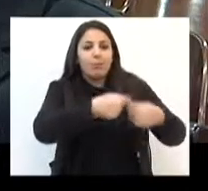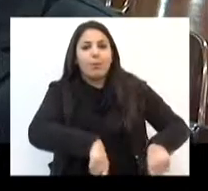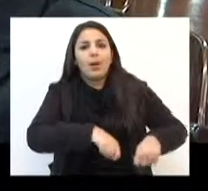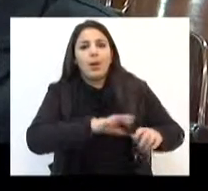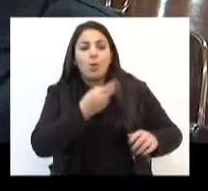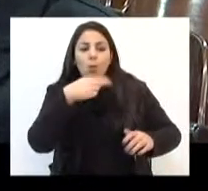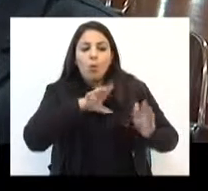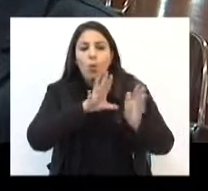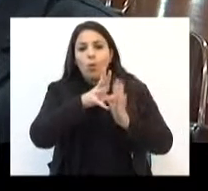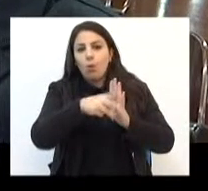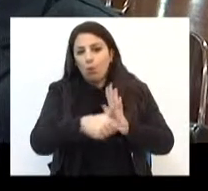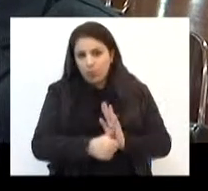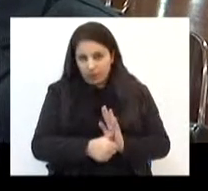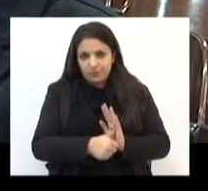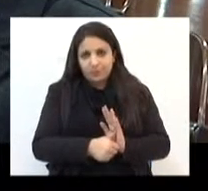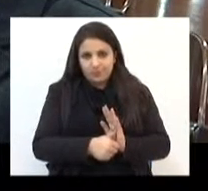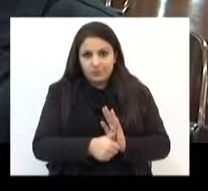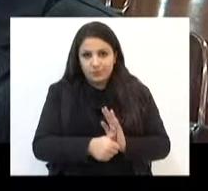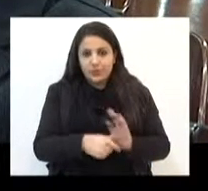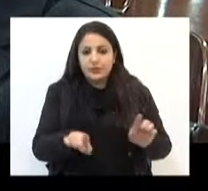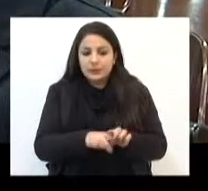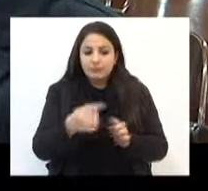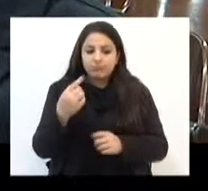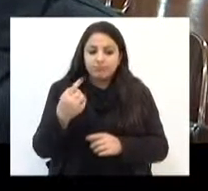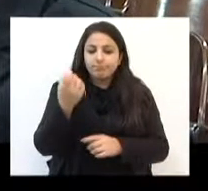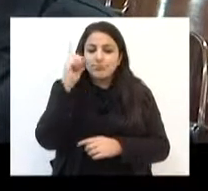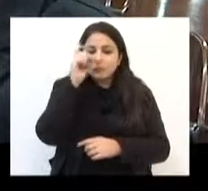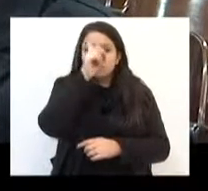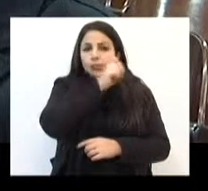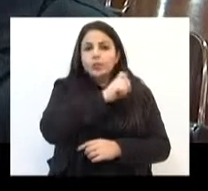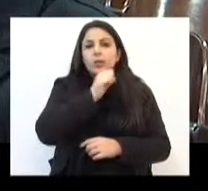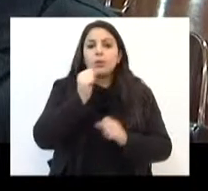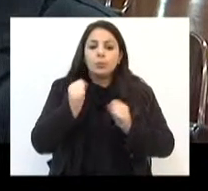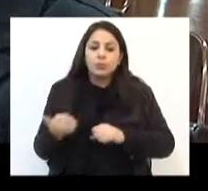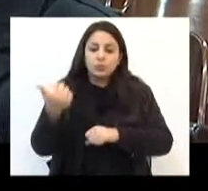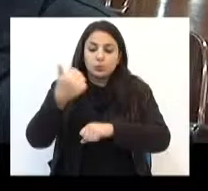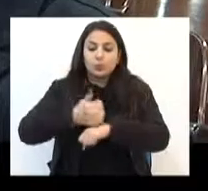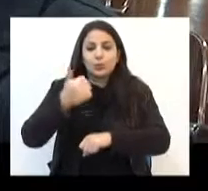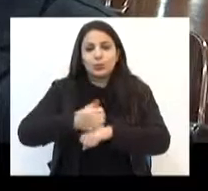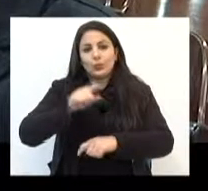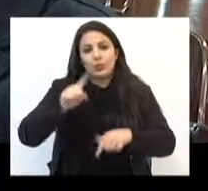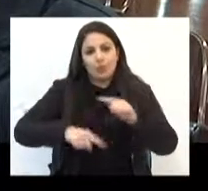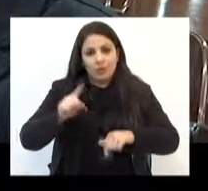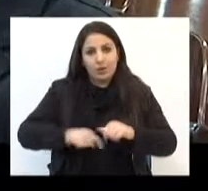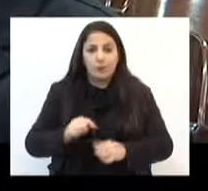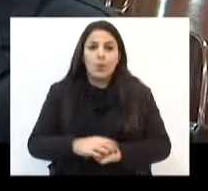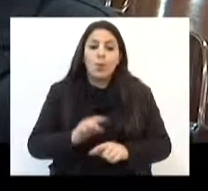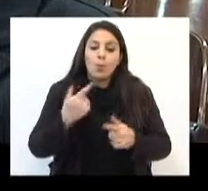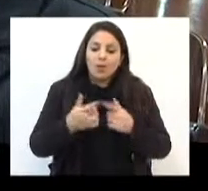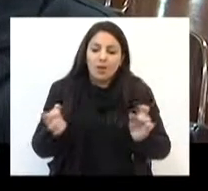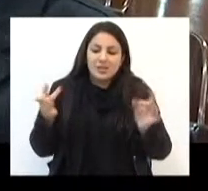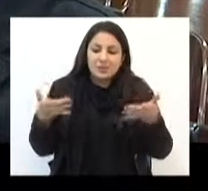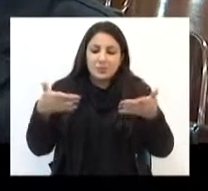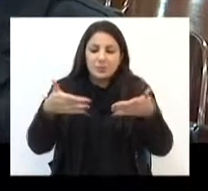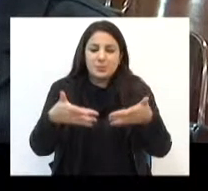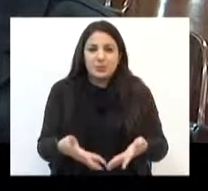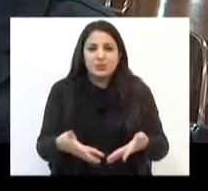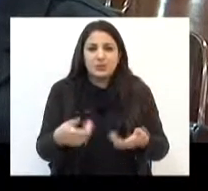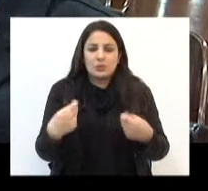né? E ele fugiria do padrão hoje do que é aceitável dentro do investimento de uma parada de ônibus,